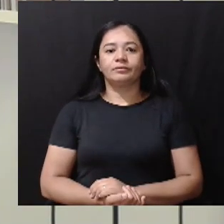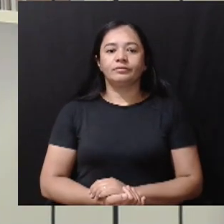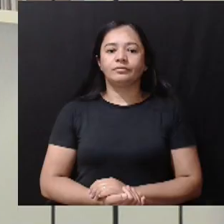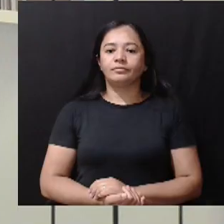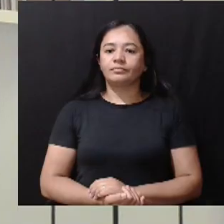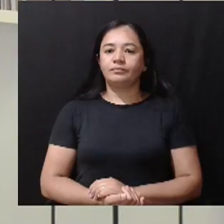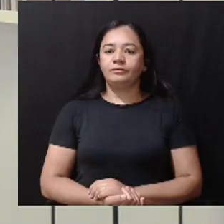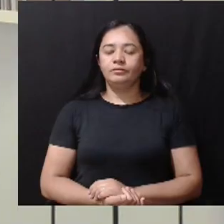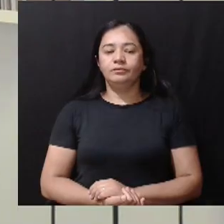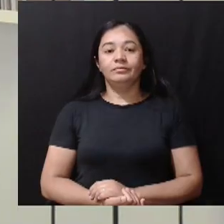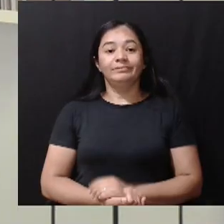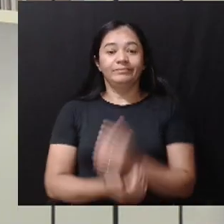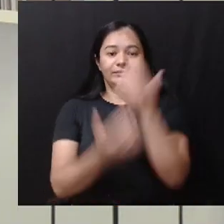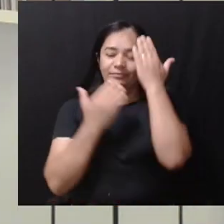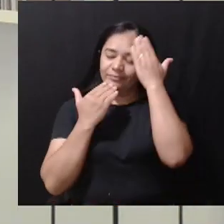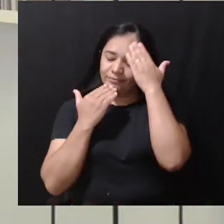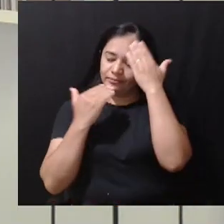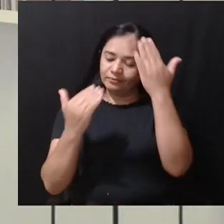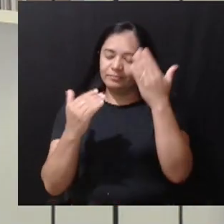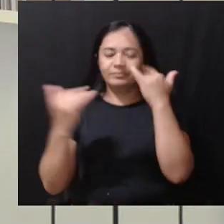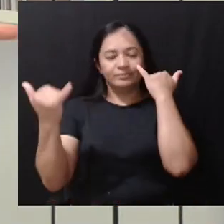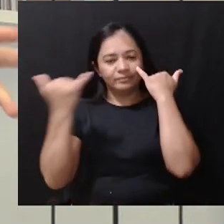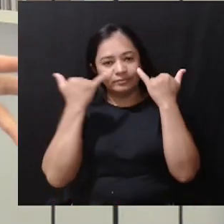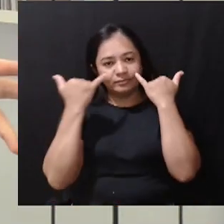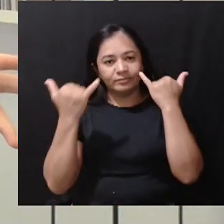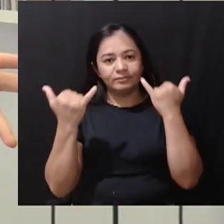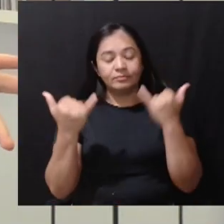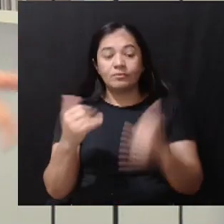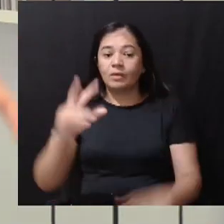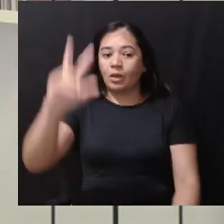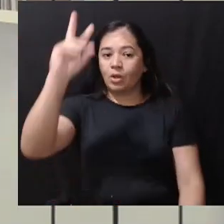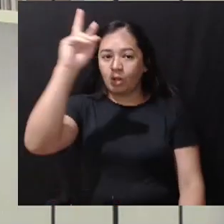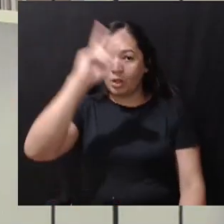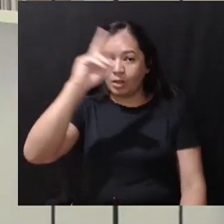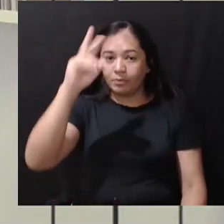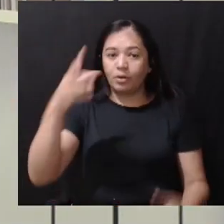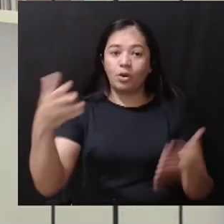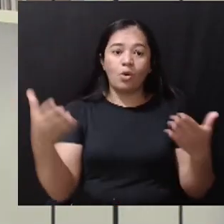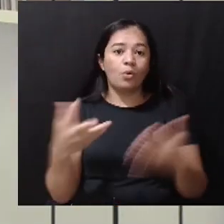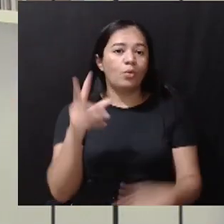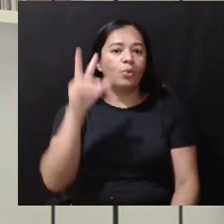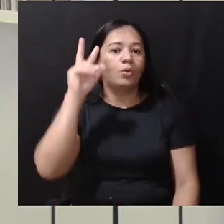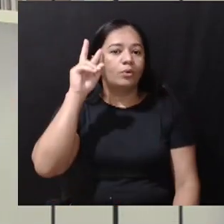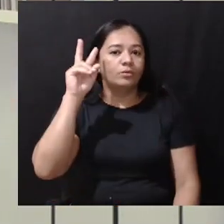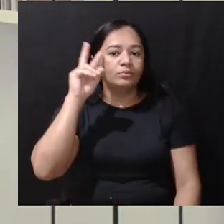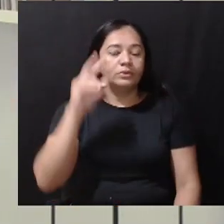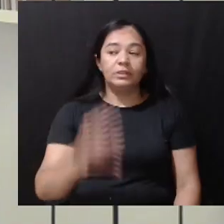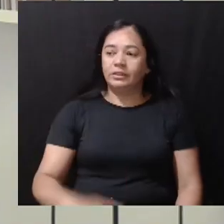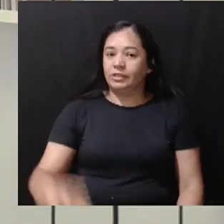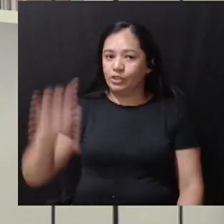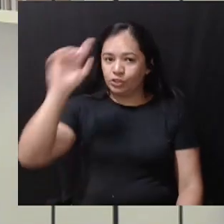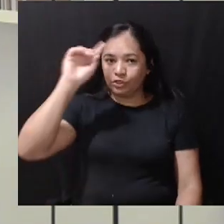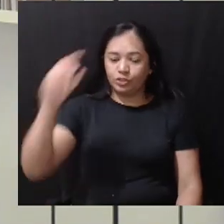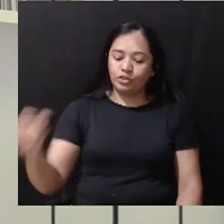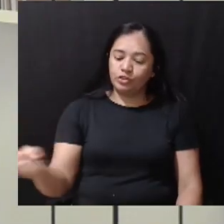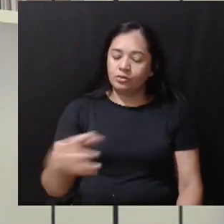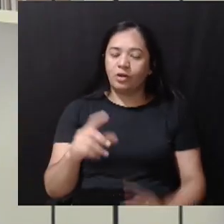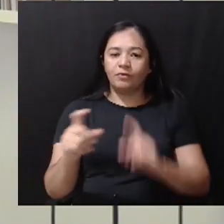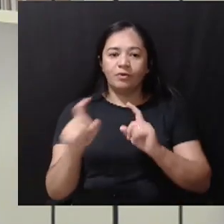Muito obrigado, Mirna Abreu, pelas informações. Lembrando que, como hoje é segunda-feira, é dia de nova reunião ordinária, a de